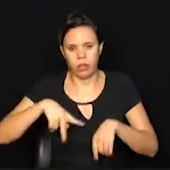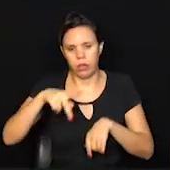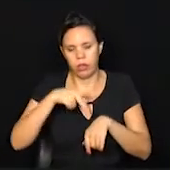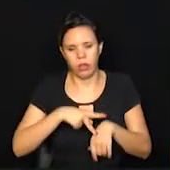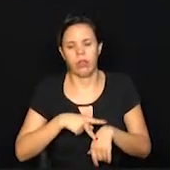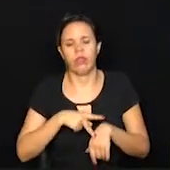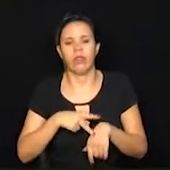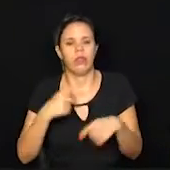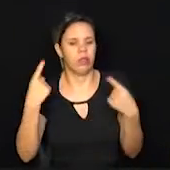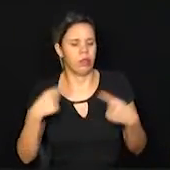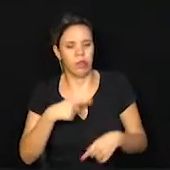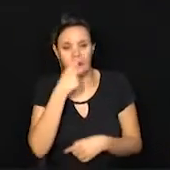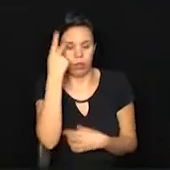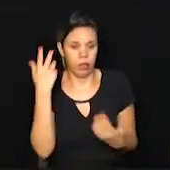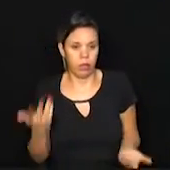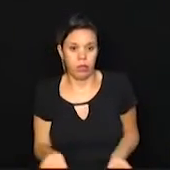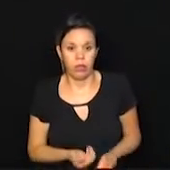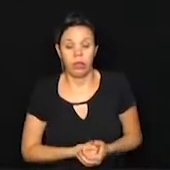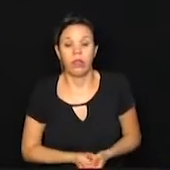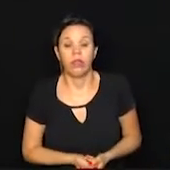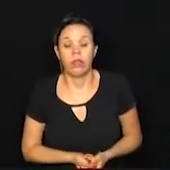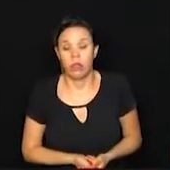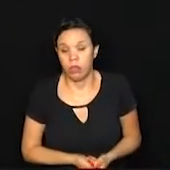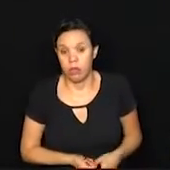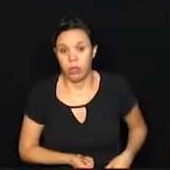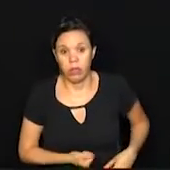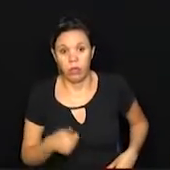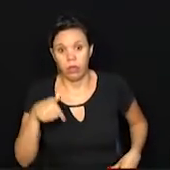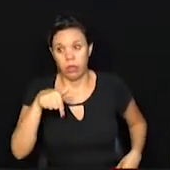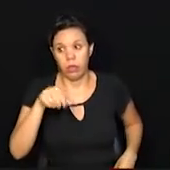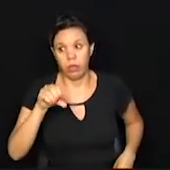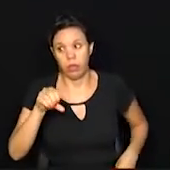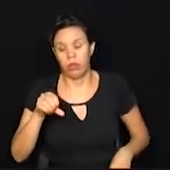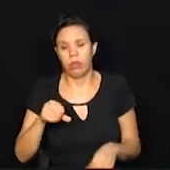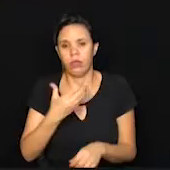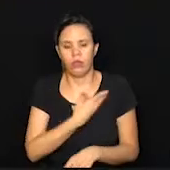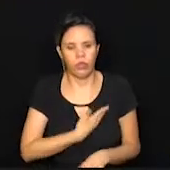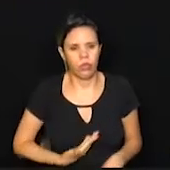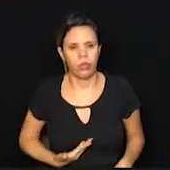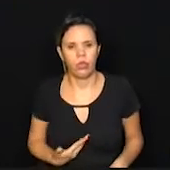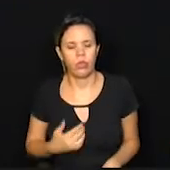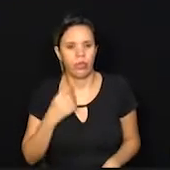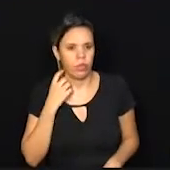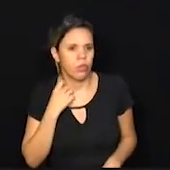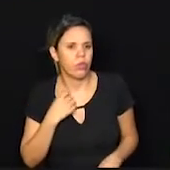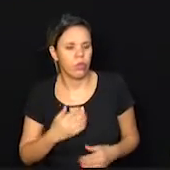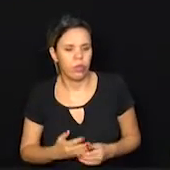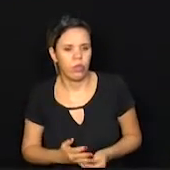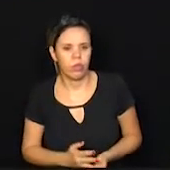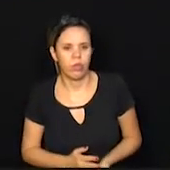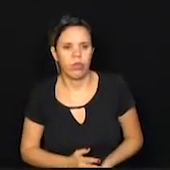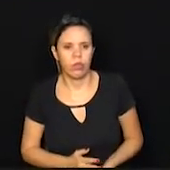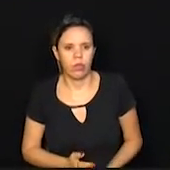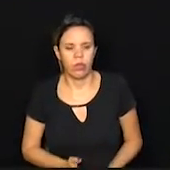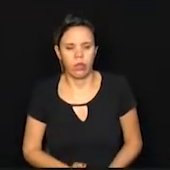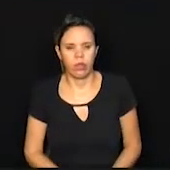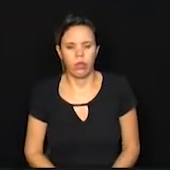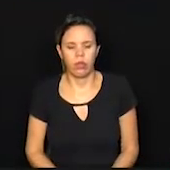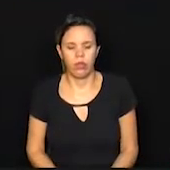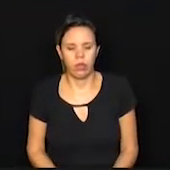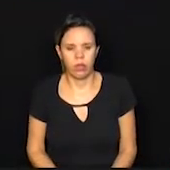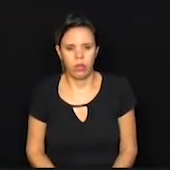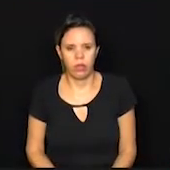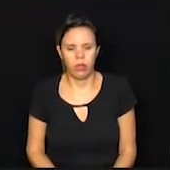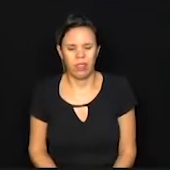existência de uma oposição bom e 79 já é governo Figueiredo aí a o povo vai para